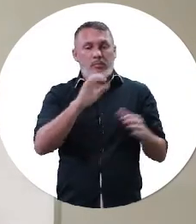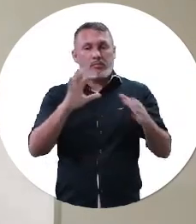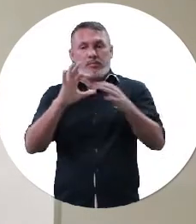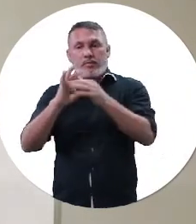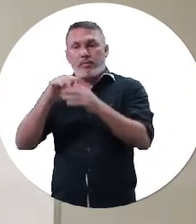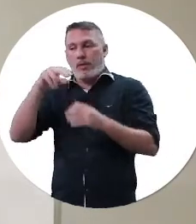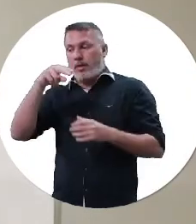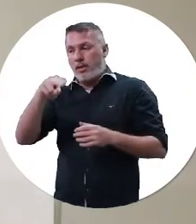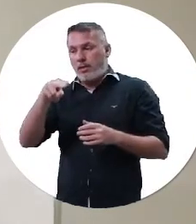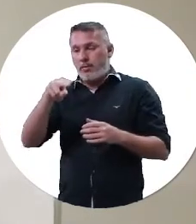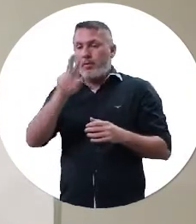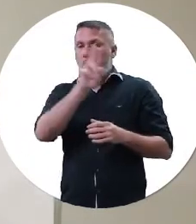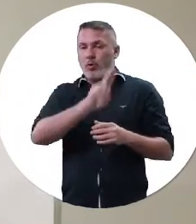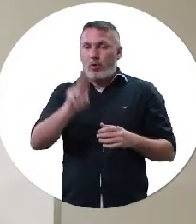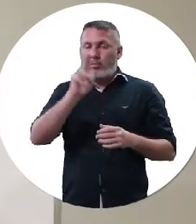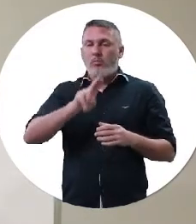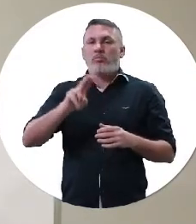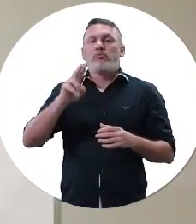com terminação